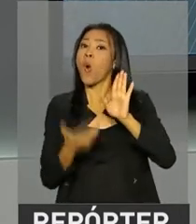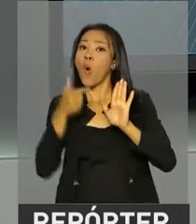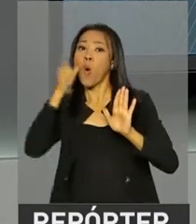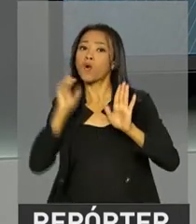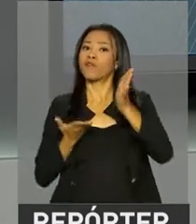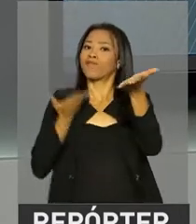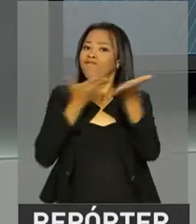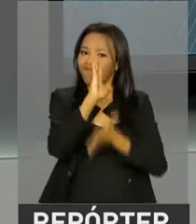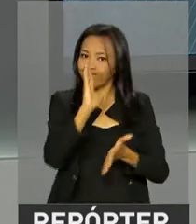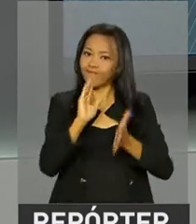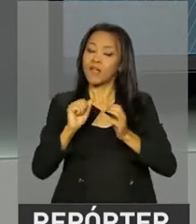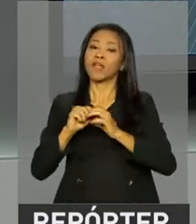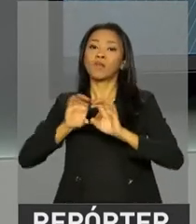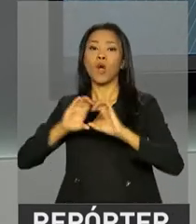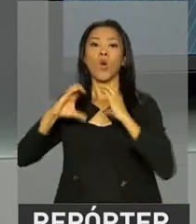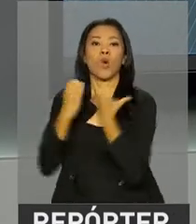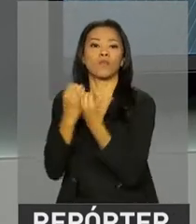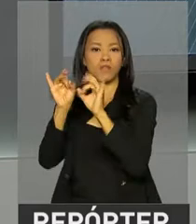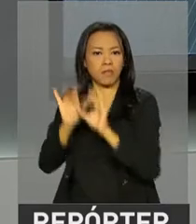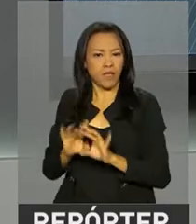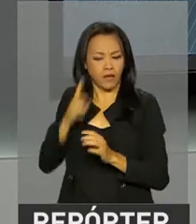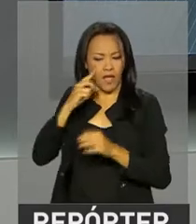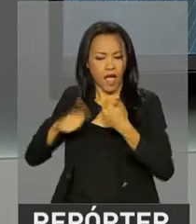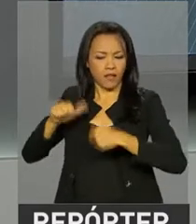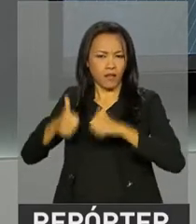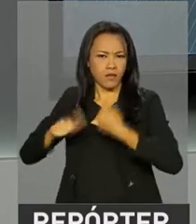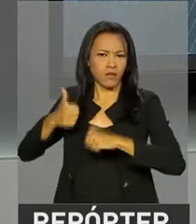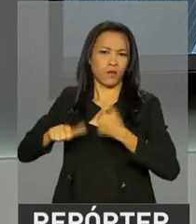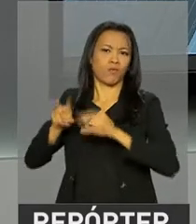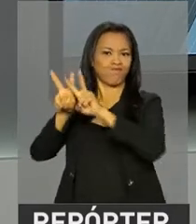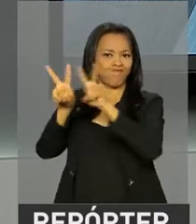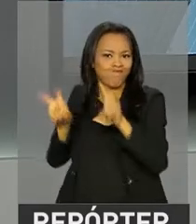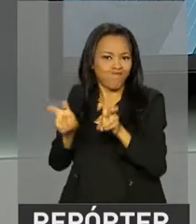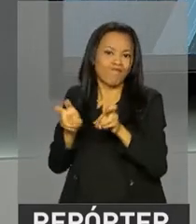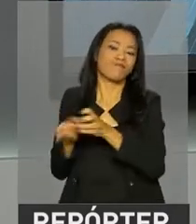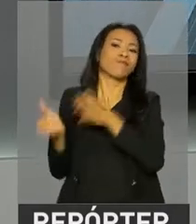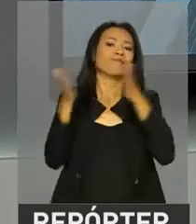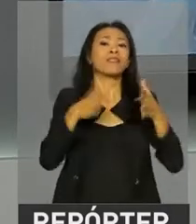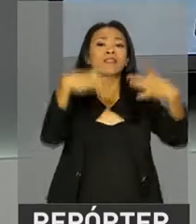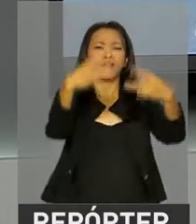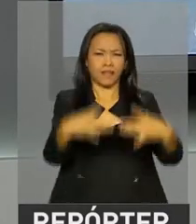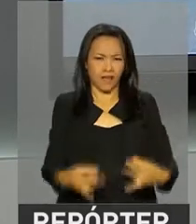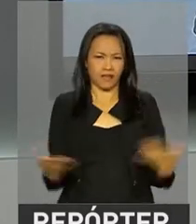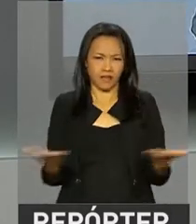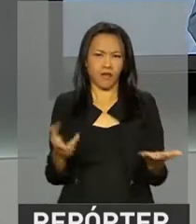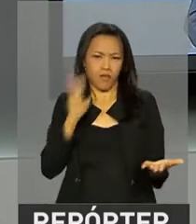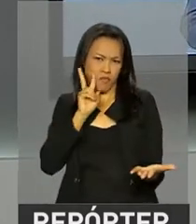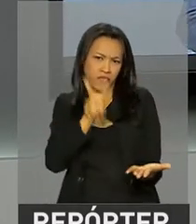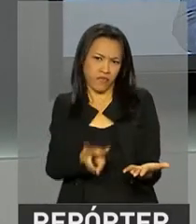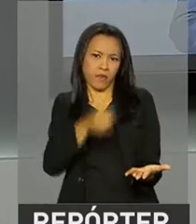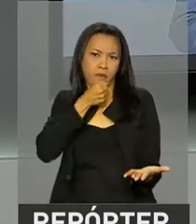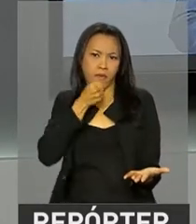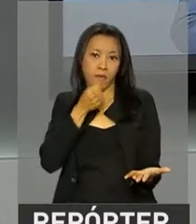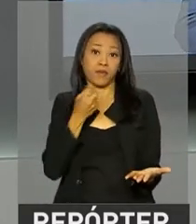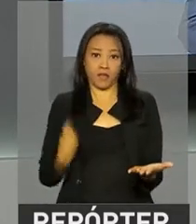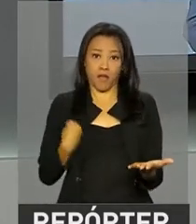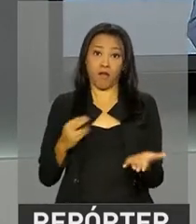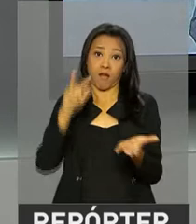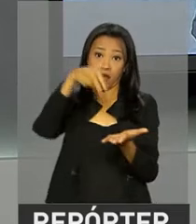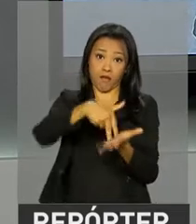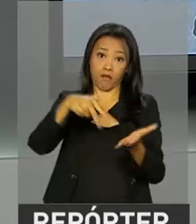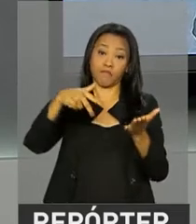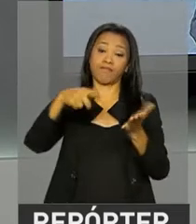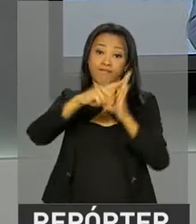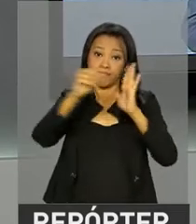ontem na comissão especial que analisou o tema. Vamos então saber os detalhes ao vivo com o repórter João Pedro Neto, que está lá no Palácio Planalto,